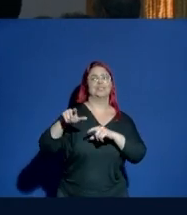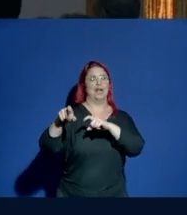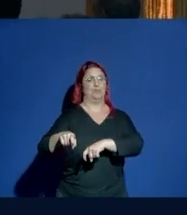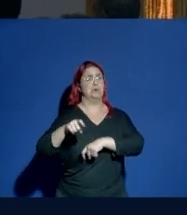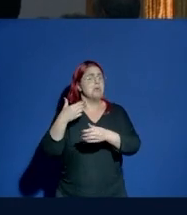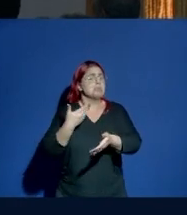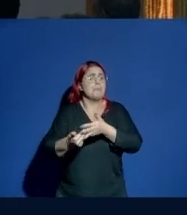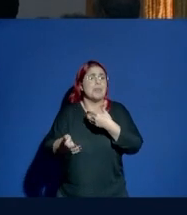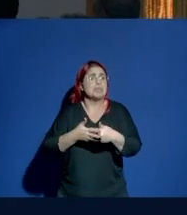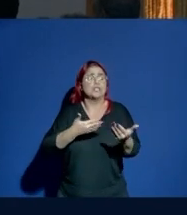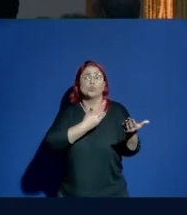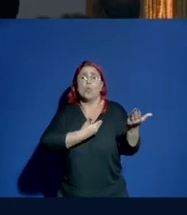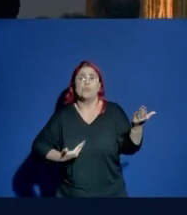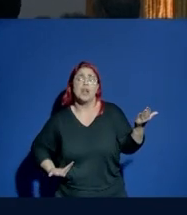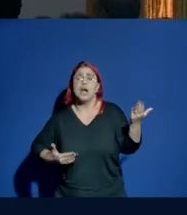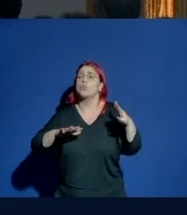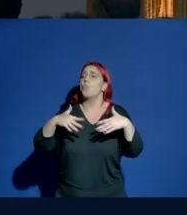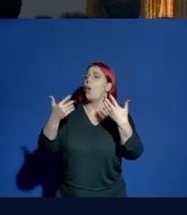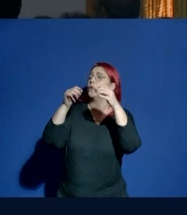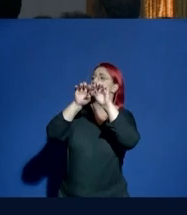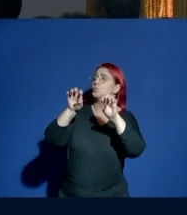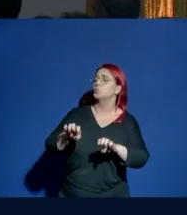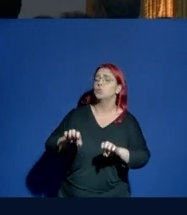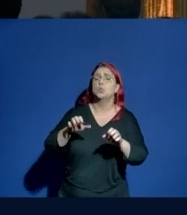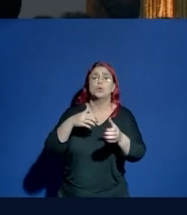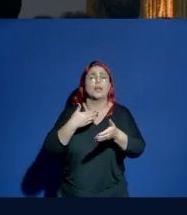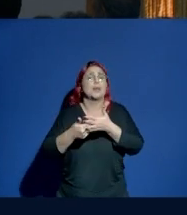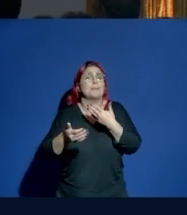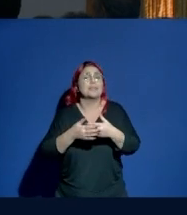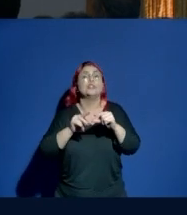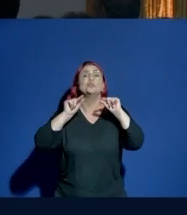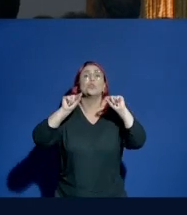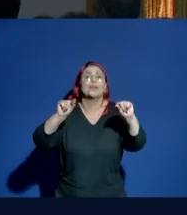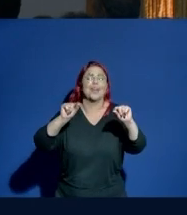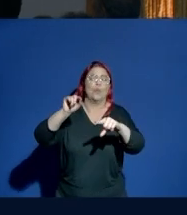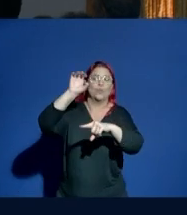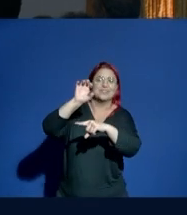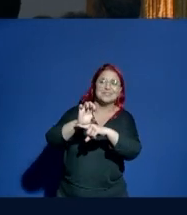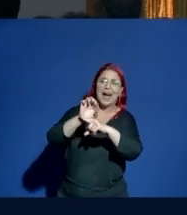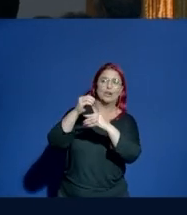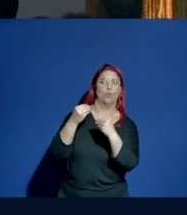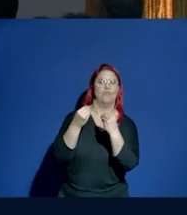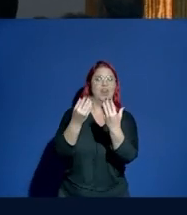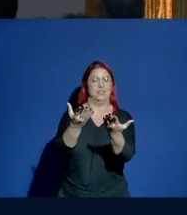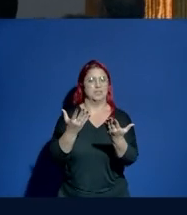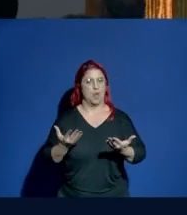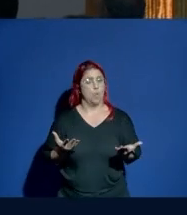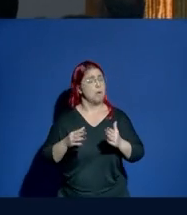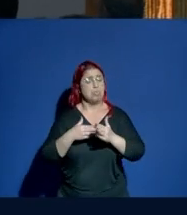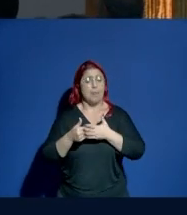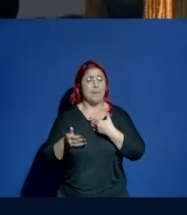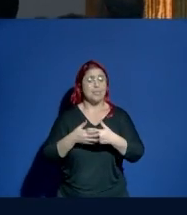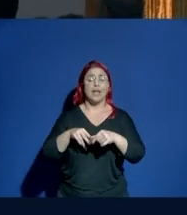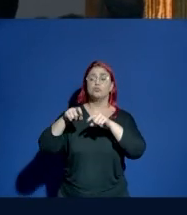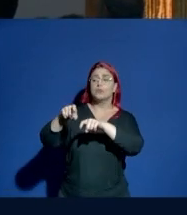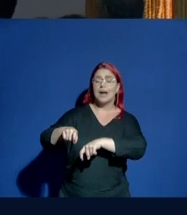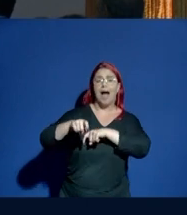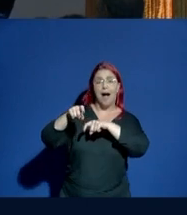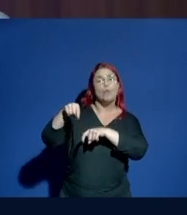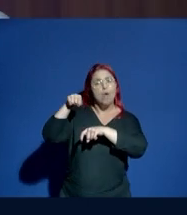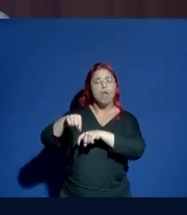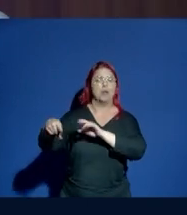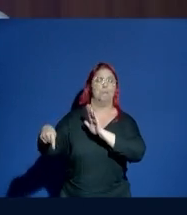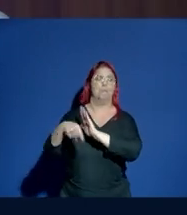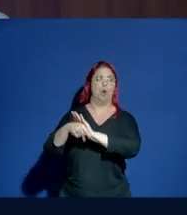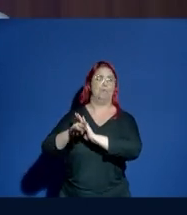independente do governo independente da infraestrutura independente daquilo que o estado brasileiro foi capaz de fazer o Agro fez a sua parte